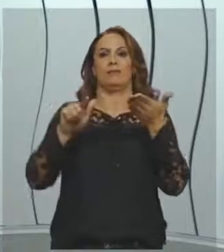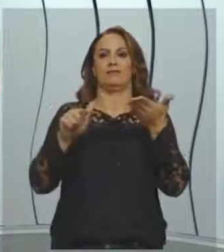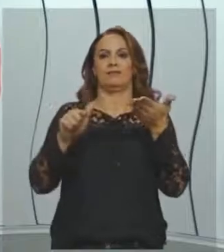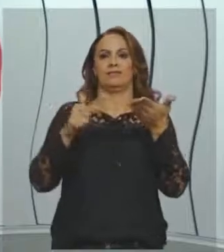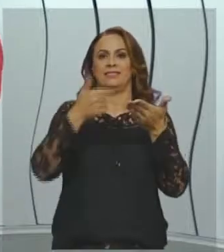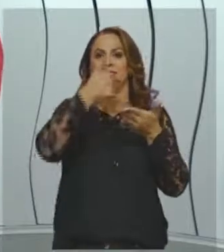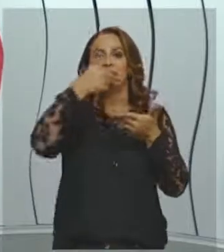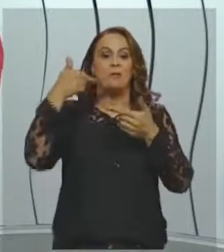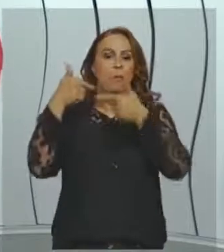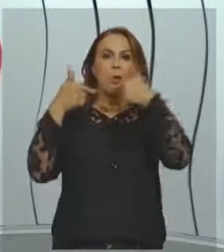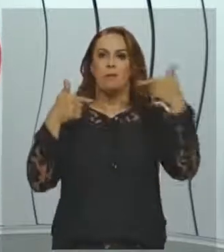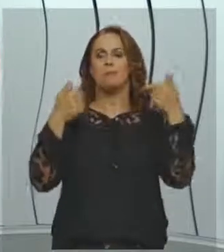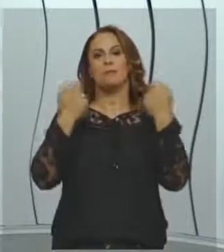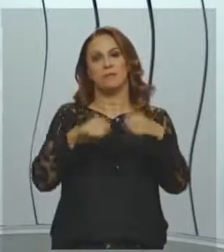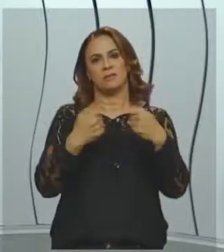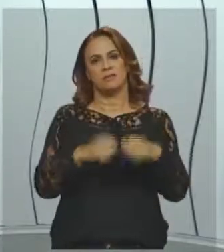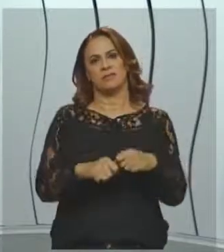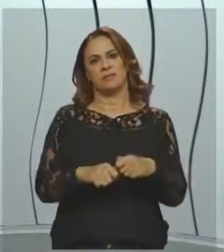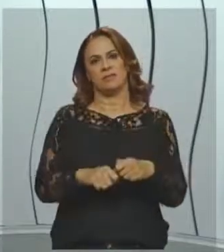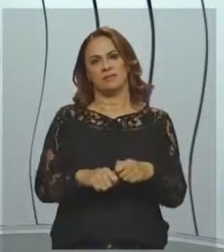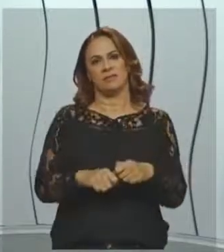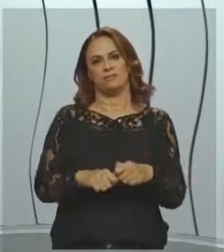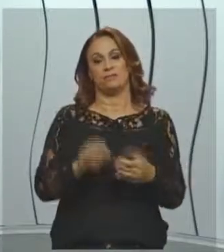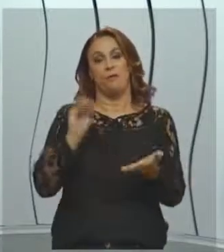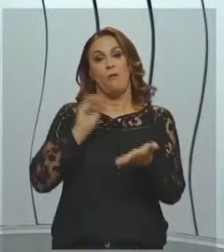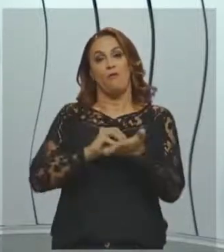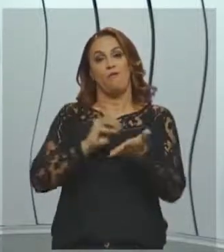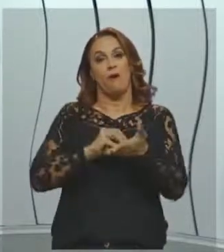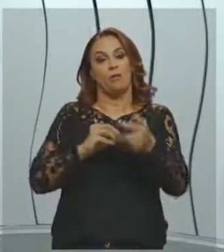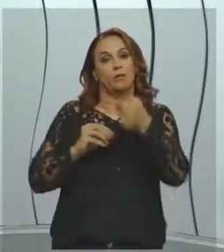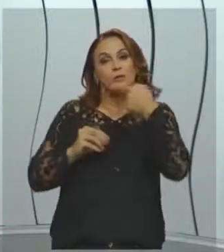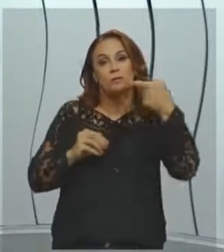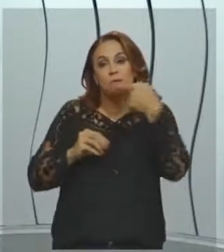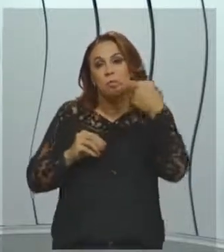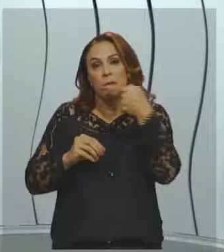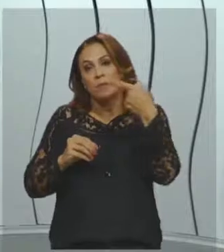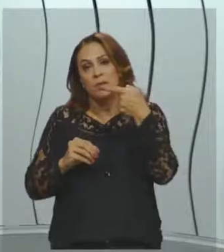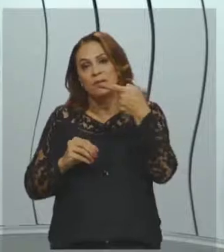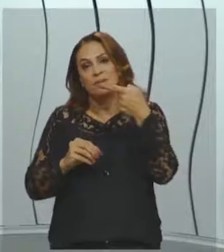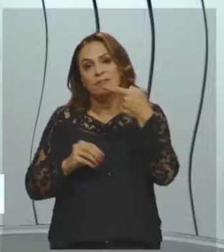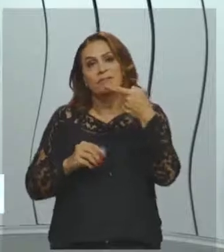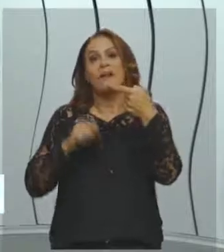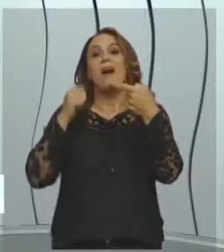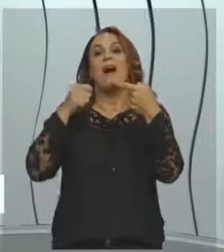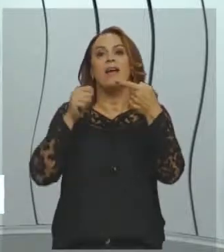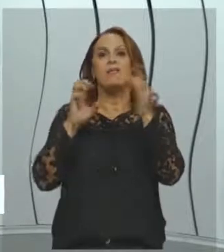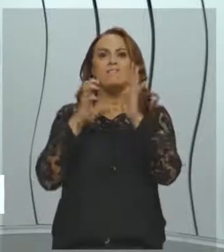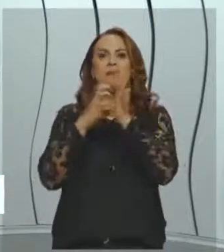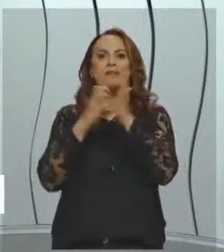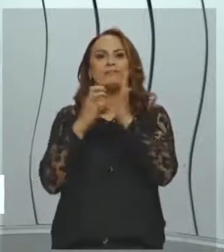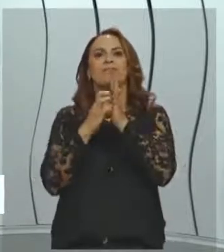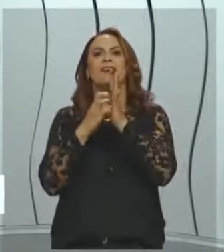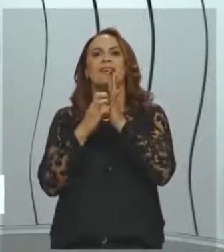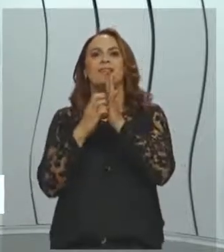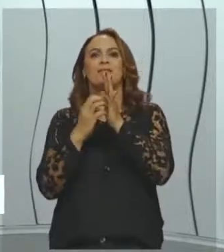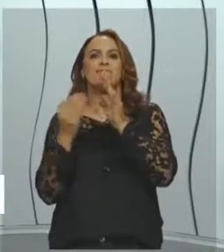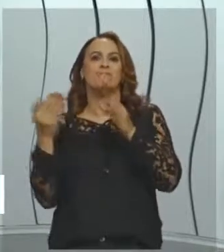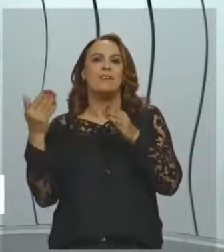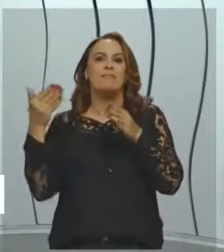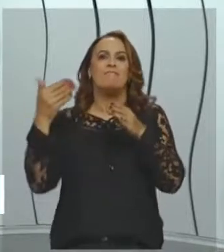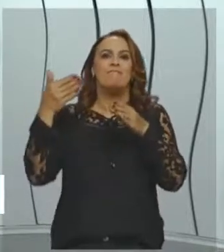escova, os resíduos vão ficar ali e na sua boca as bactérias que causam a cárie dentária vai